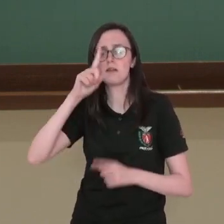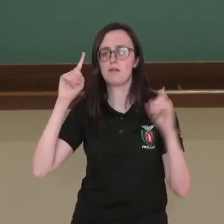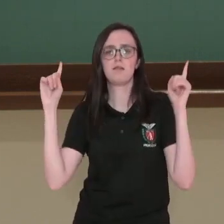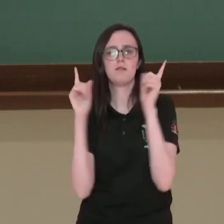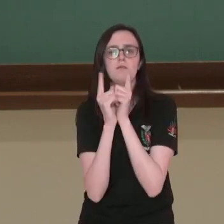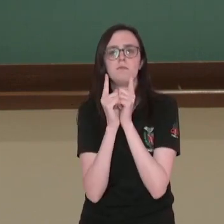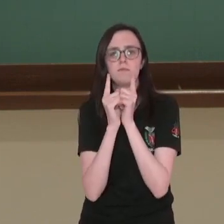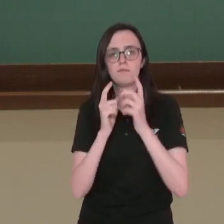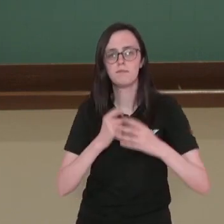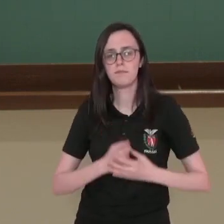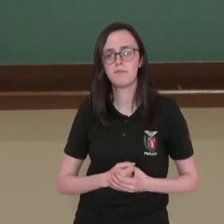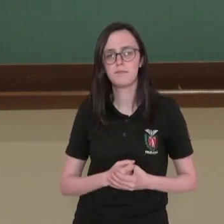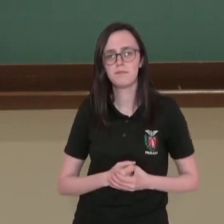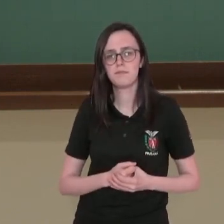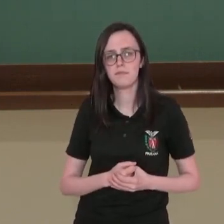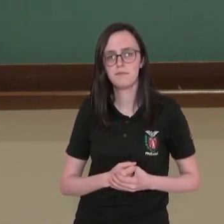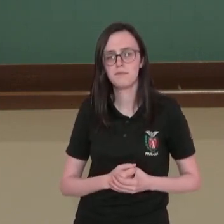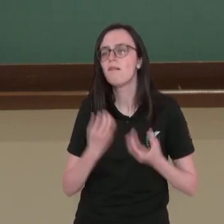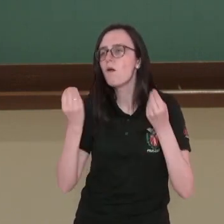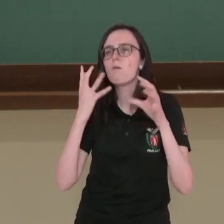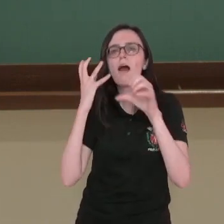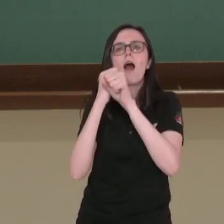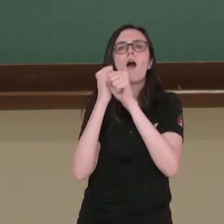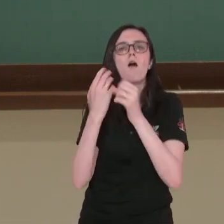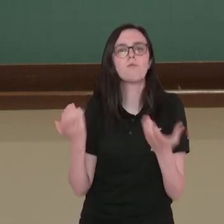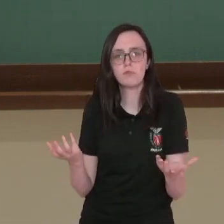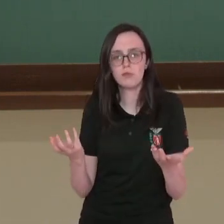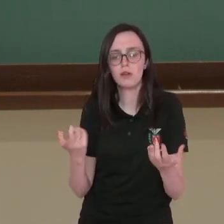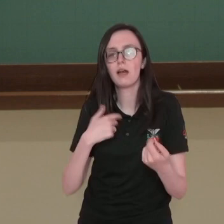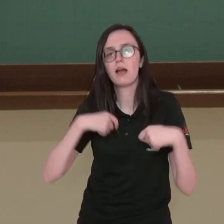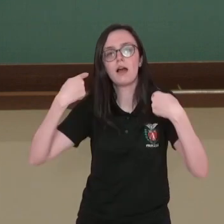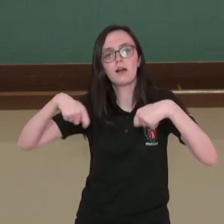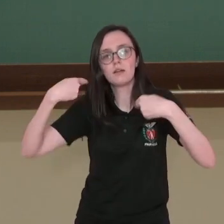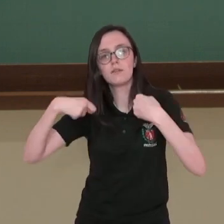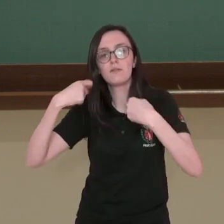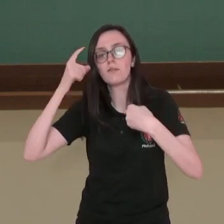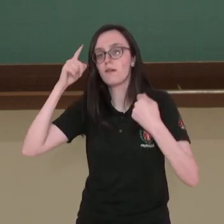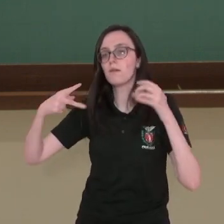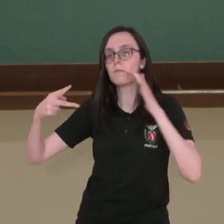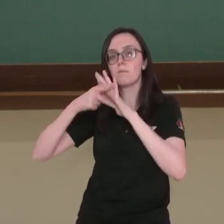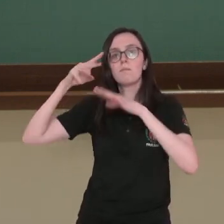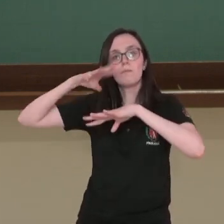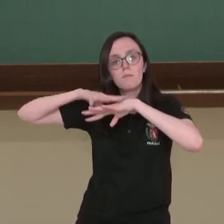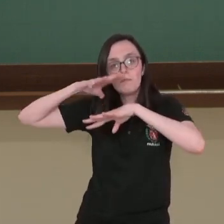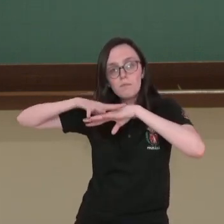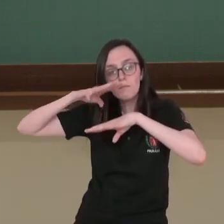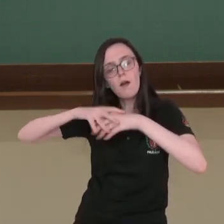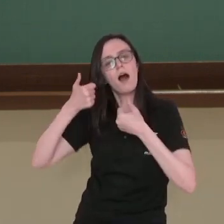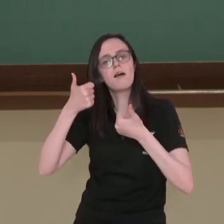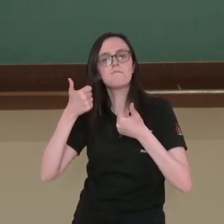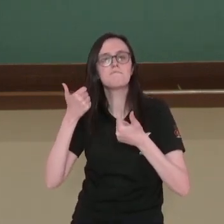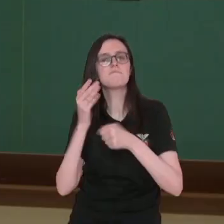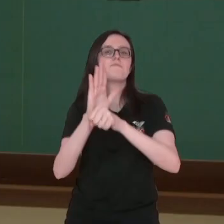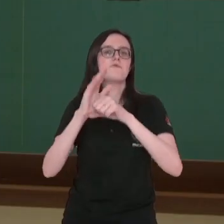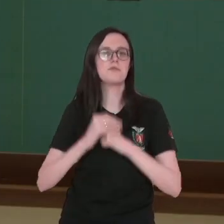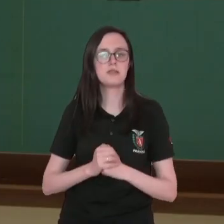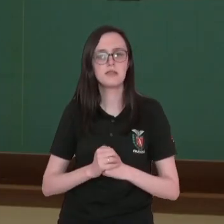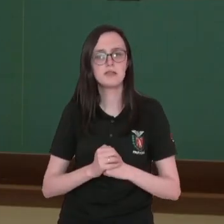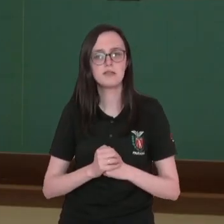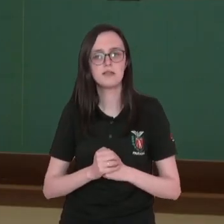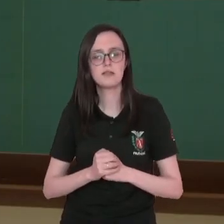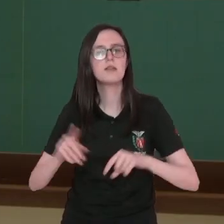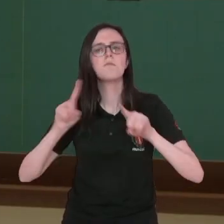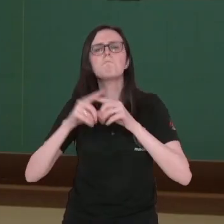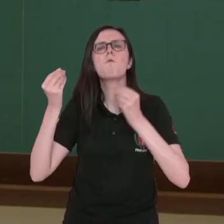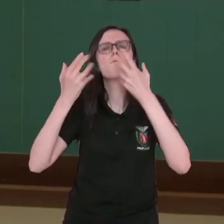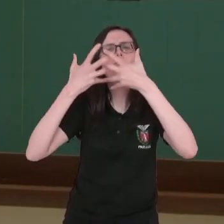pequeno. Cara, imagina, tem que calcular isso. Então, você tem que escrever ele no modelo matemático que te favoreça. Então, assim, como é que funciona esse